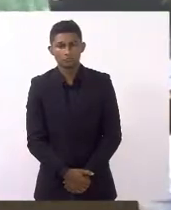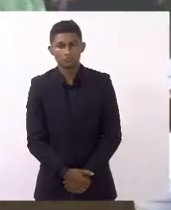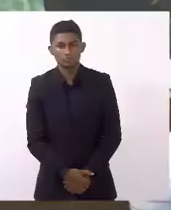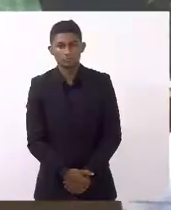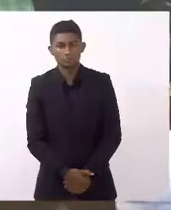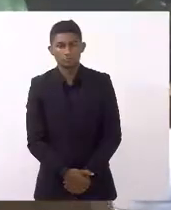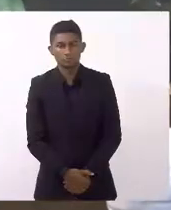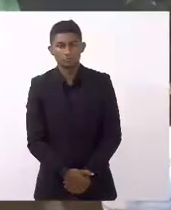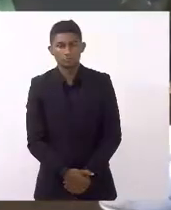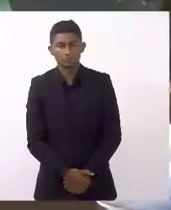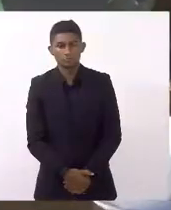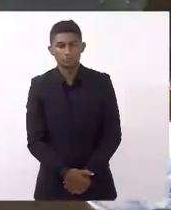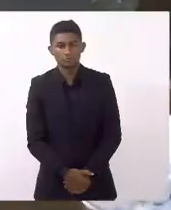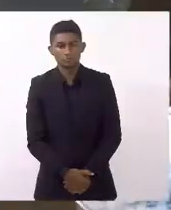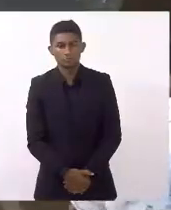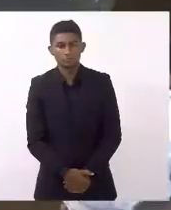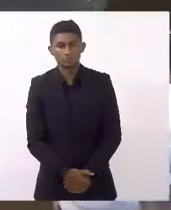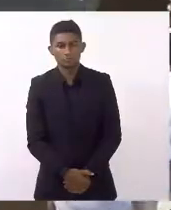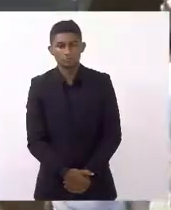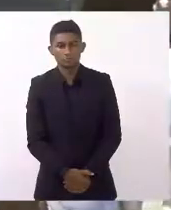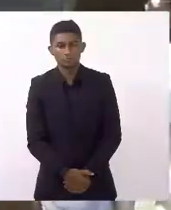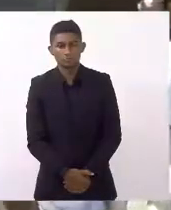E aí